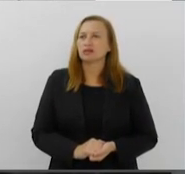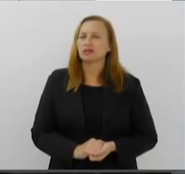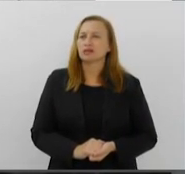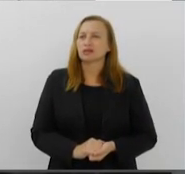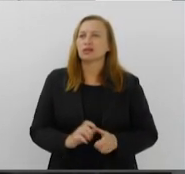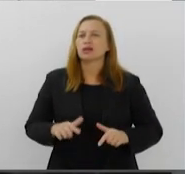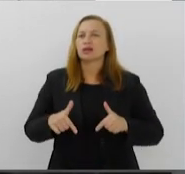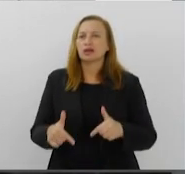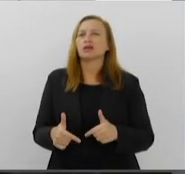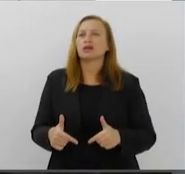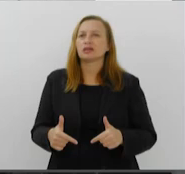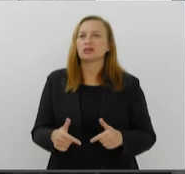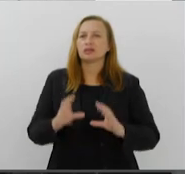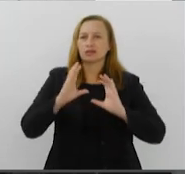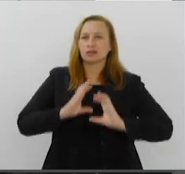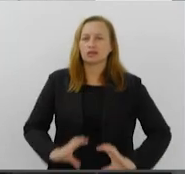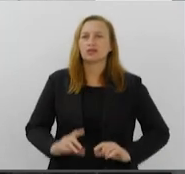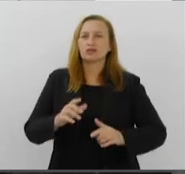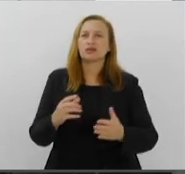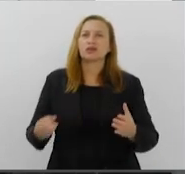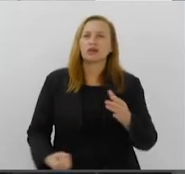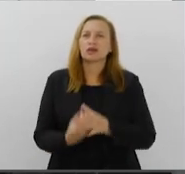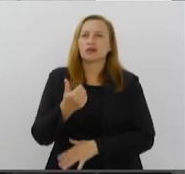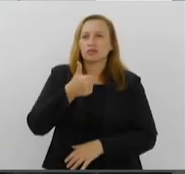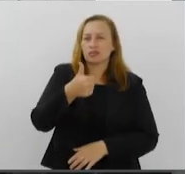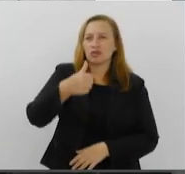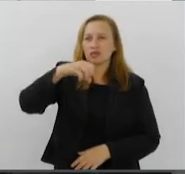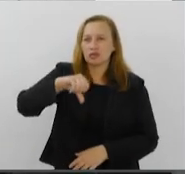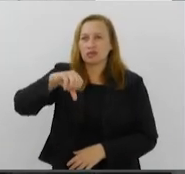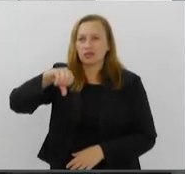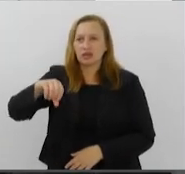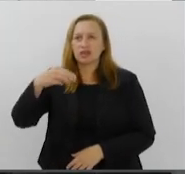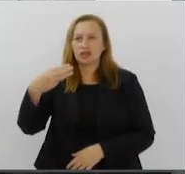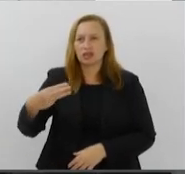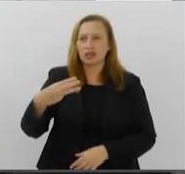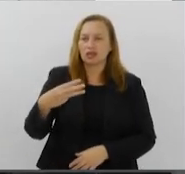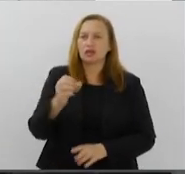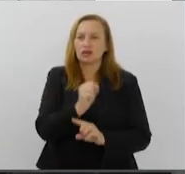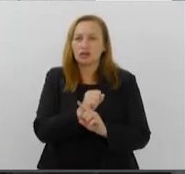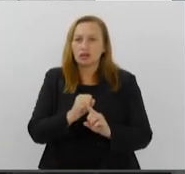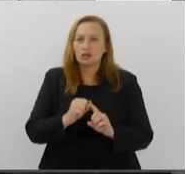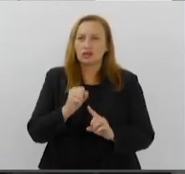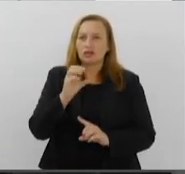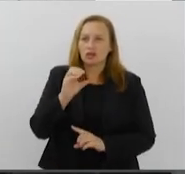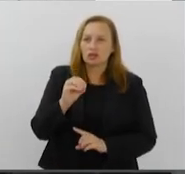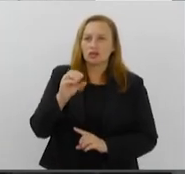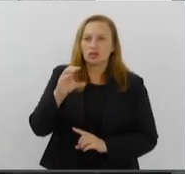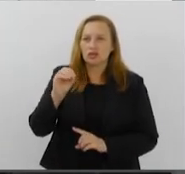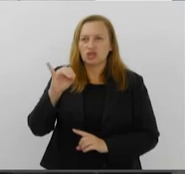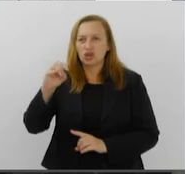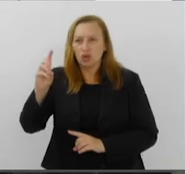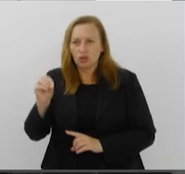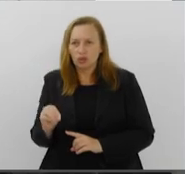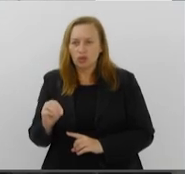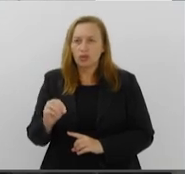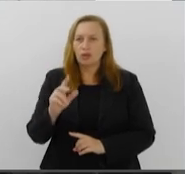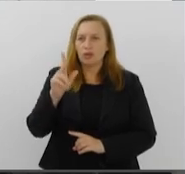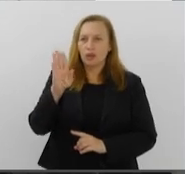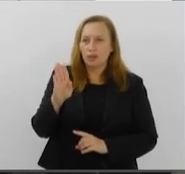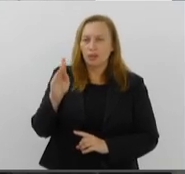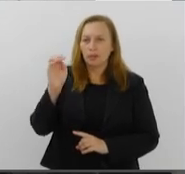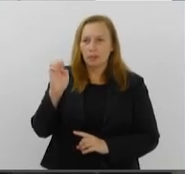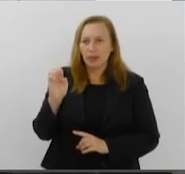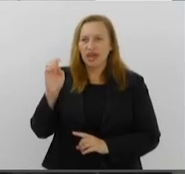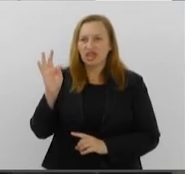A Ação da Cidadania ela foi criada em 1993 pelo sociólogo Herbert de Souza, que é o Betinho. Betinho produziu